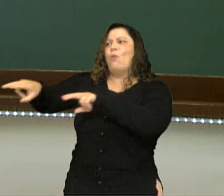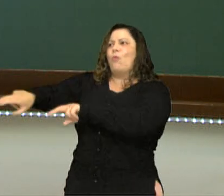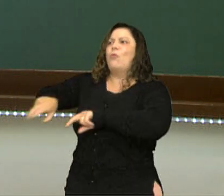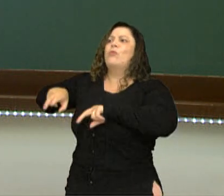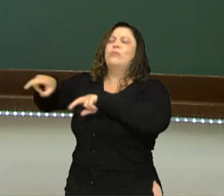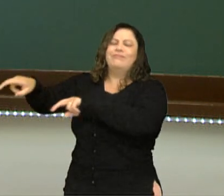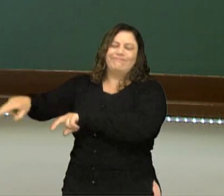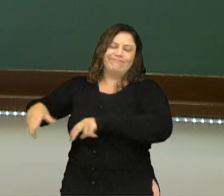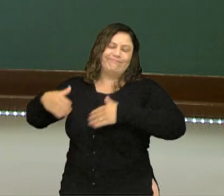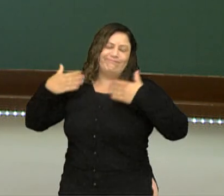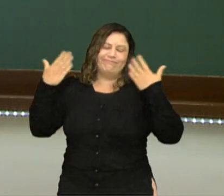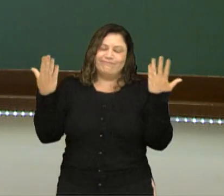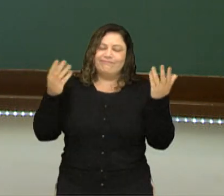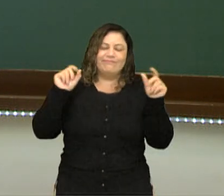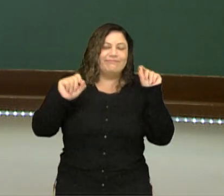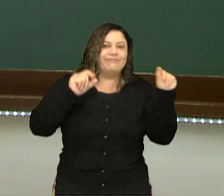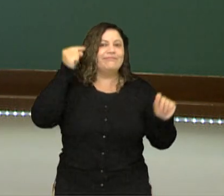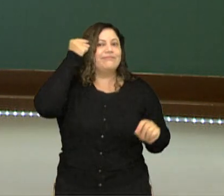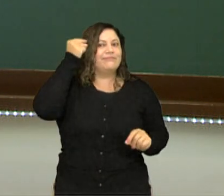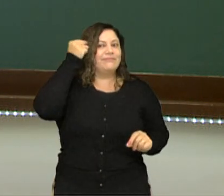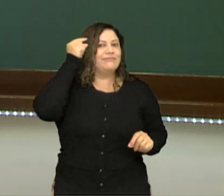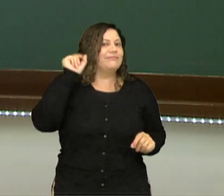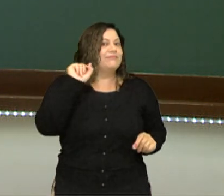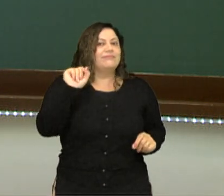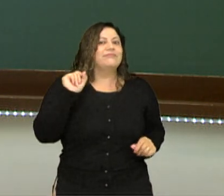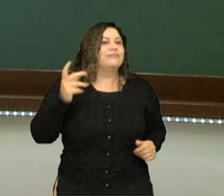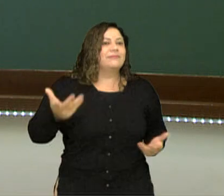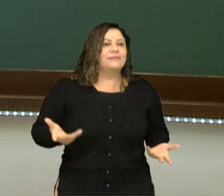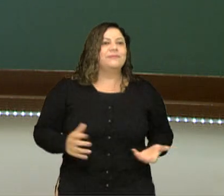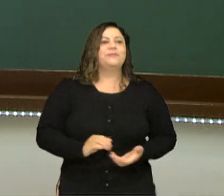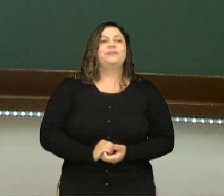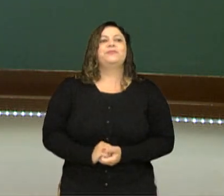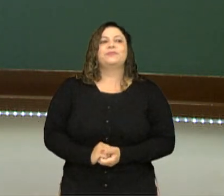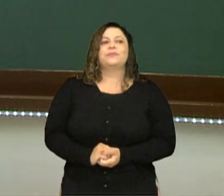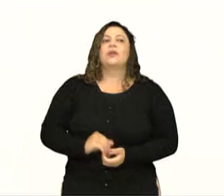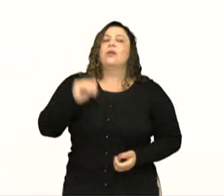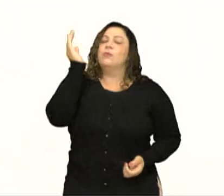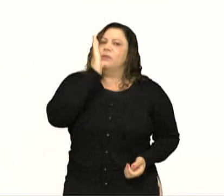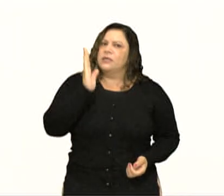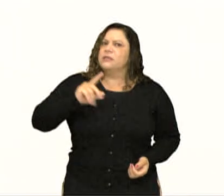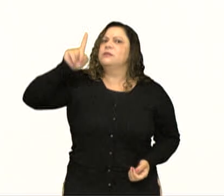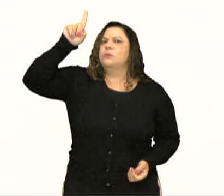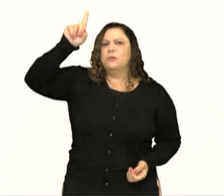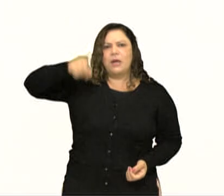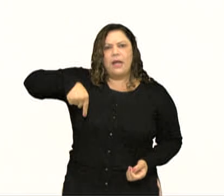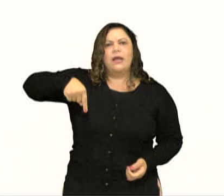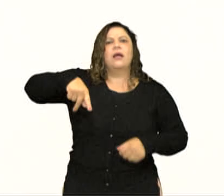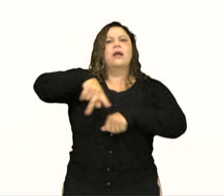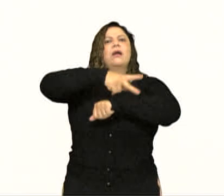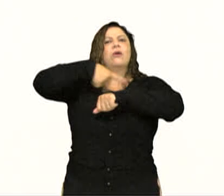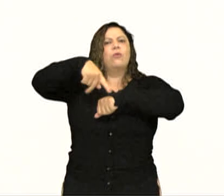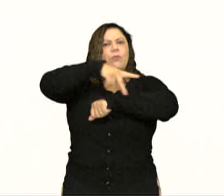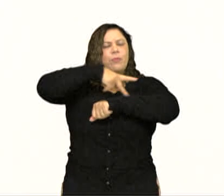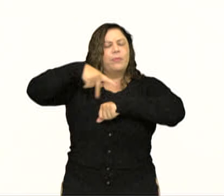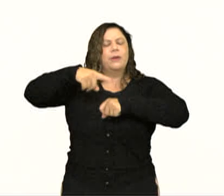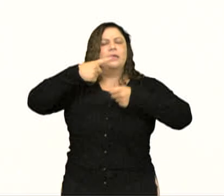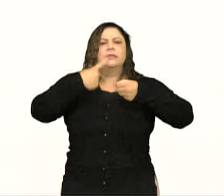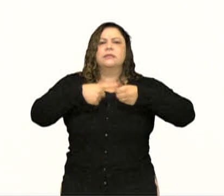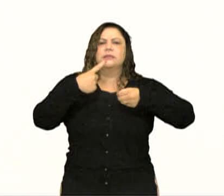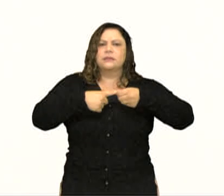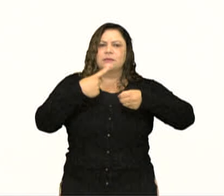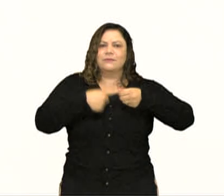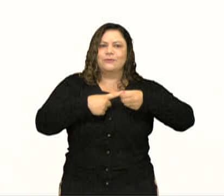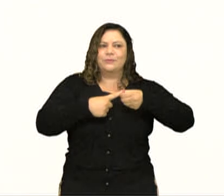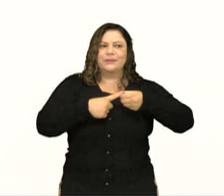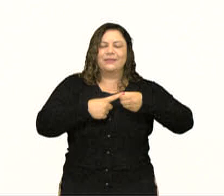isso, né? Então vamos pensar juntos ali. O Brasil é considerado um país urbano. E o que significa isso?